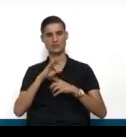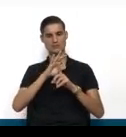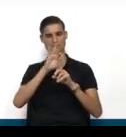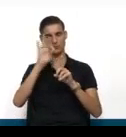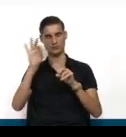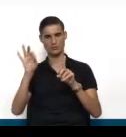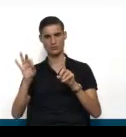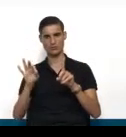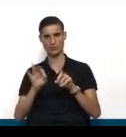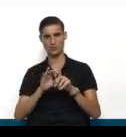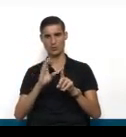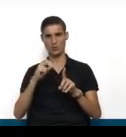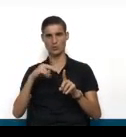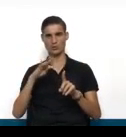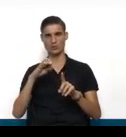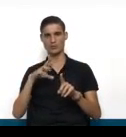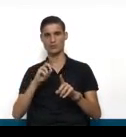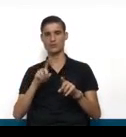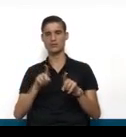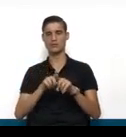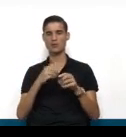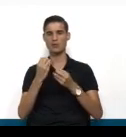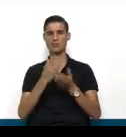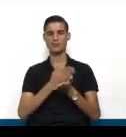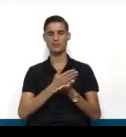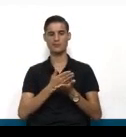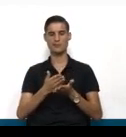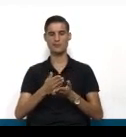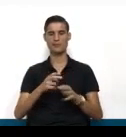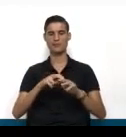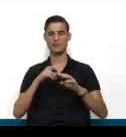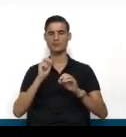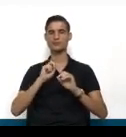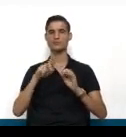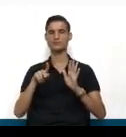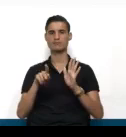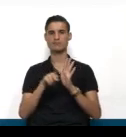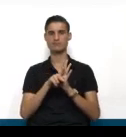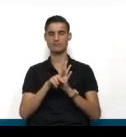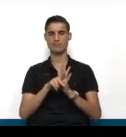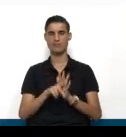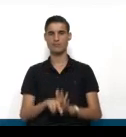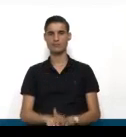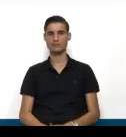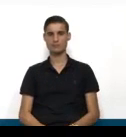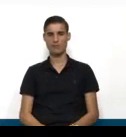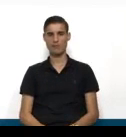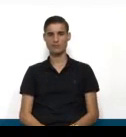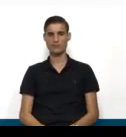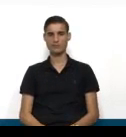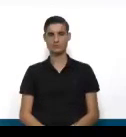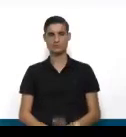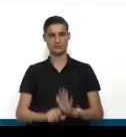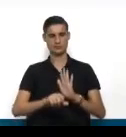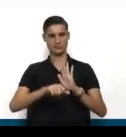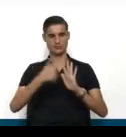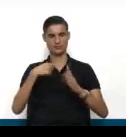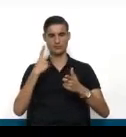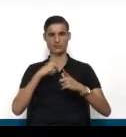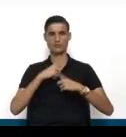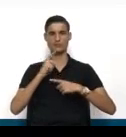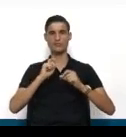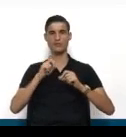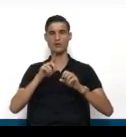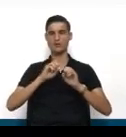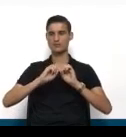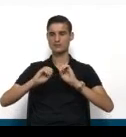contorno, tá? E nas condições iniciais. E quais são essas condições? Essa primeira condição que nós temos aqui é a condição